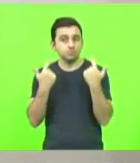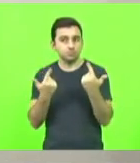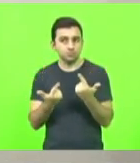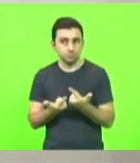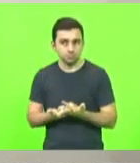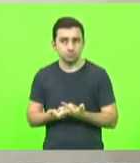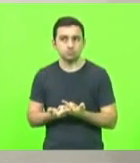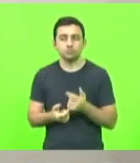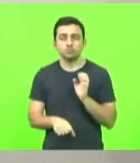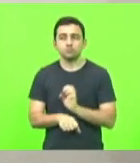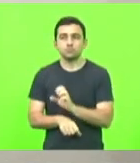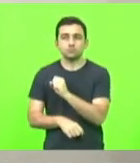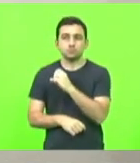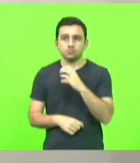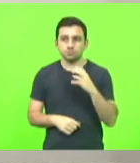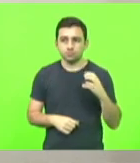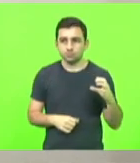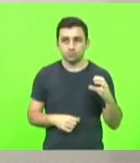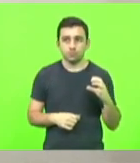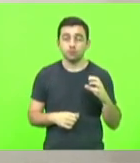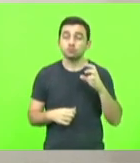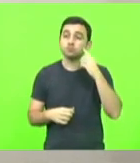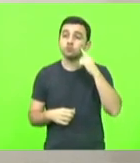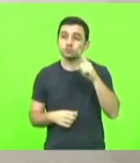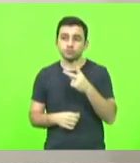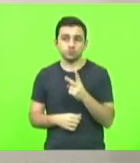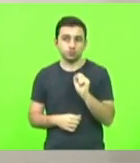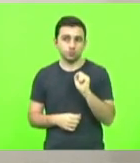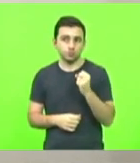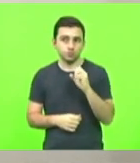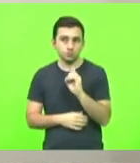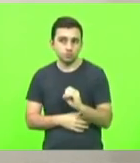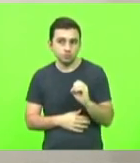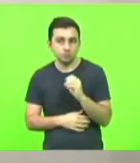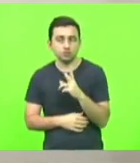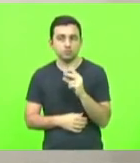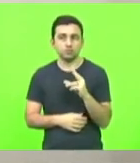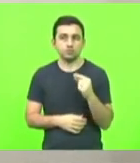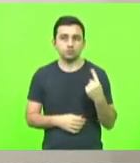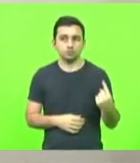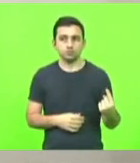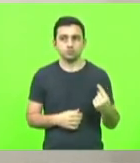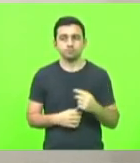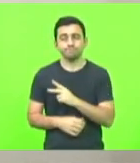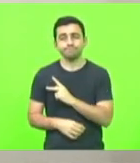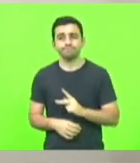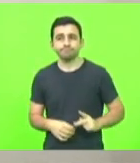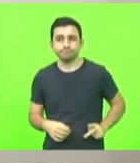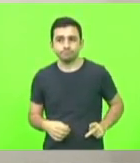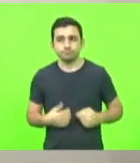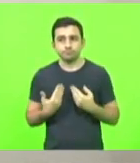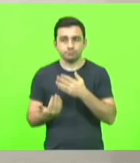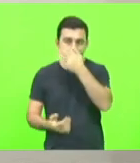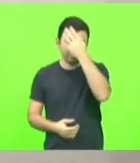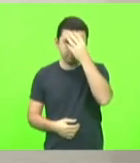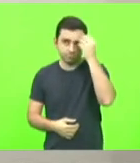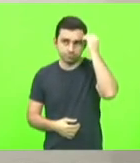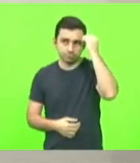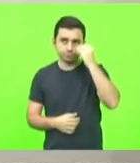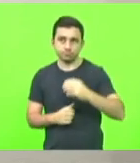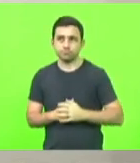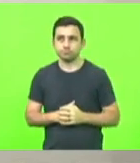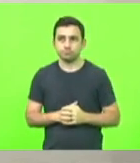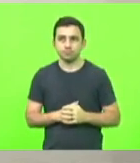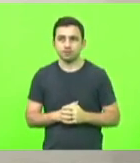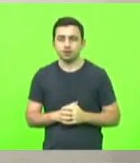Legislativa do Estado de Santa Catarina, realizada 28 de outubro de 2021. Presidência, deputada Luciane Carminati.